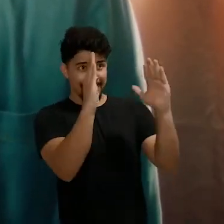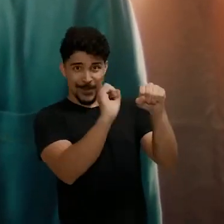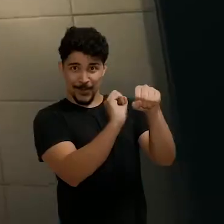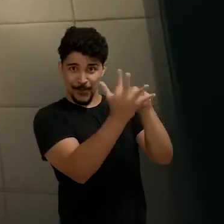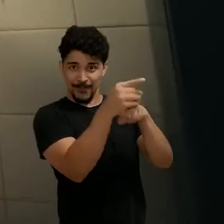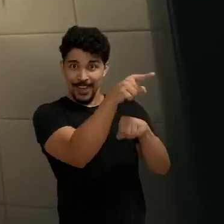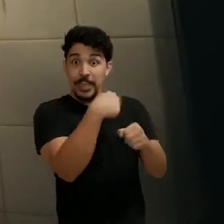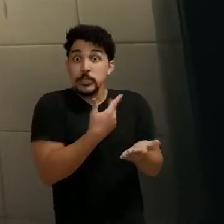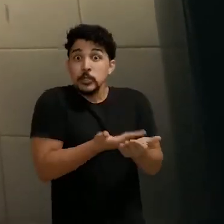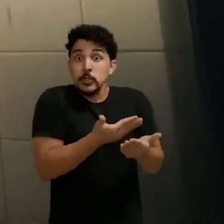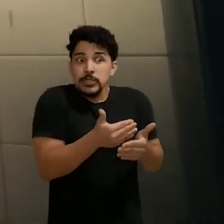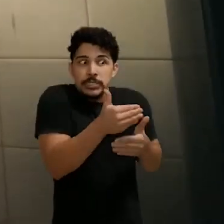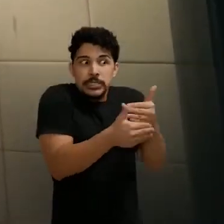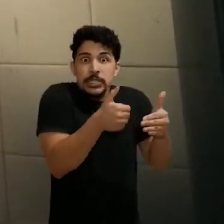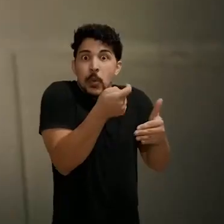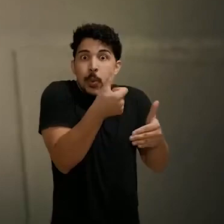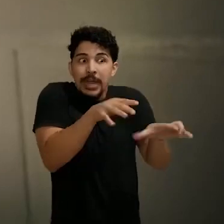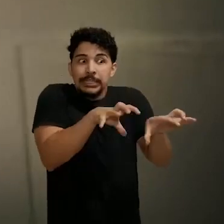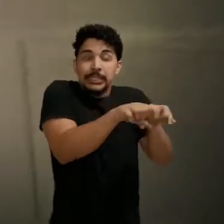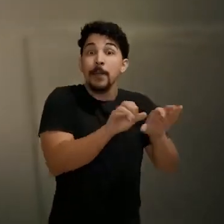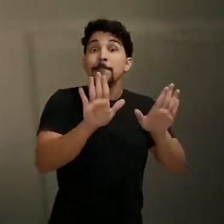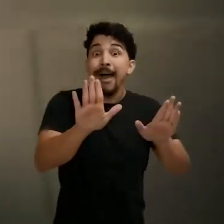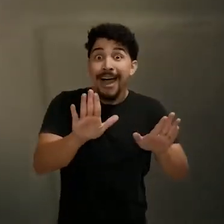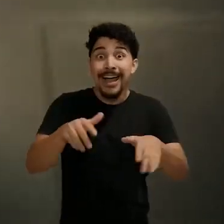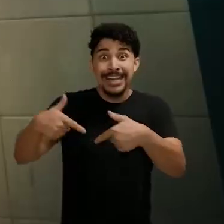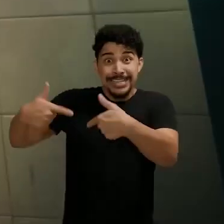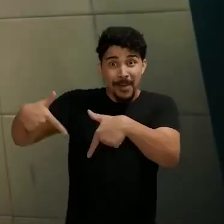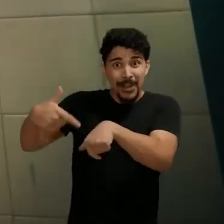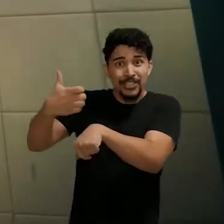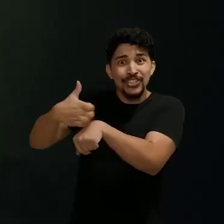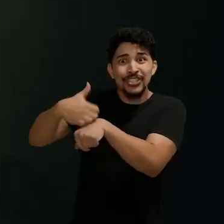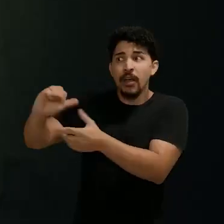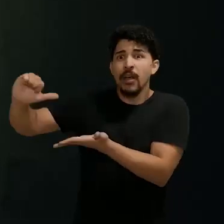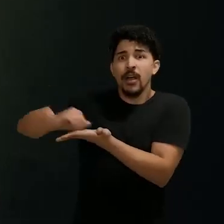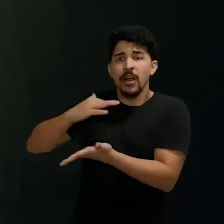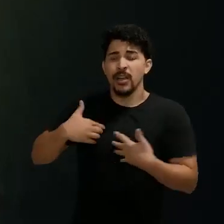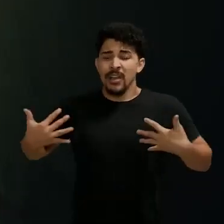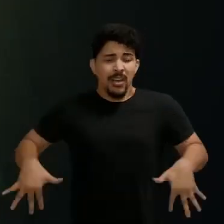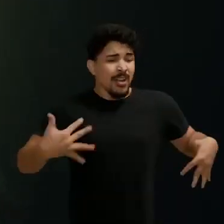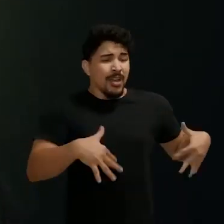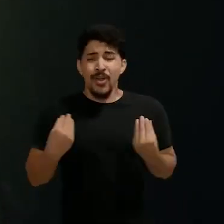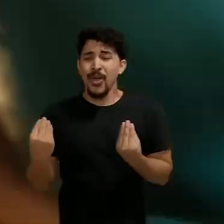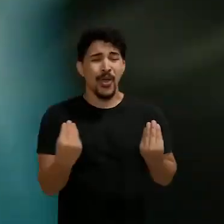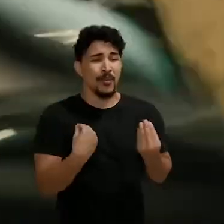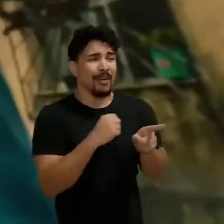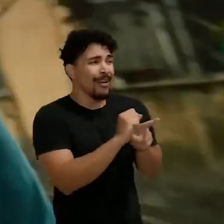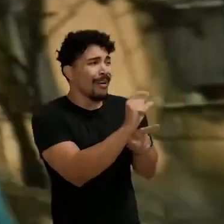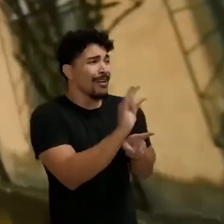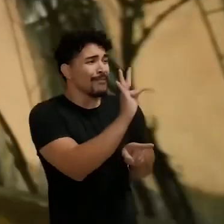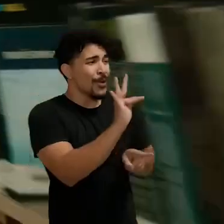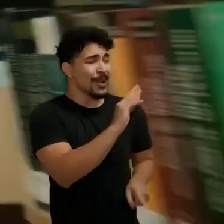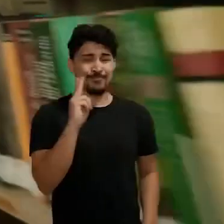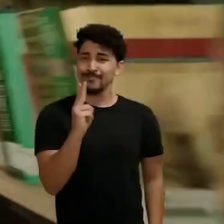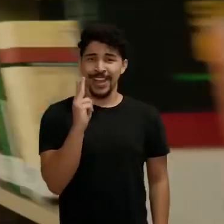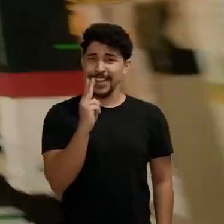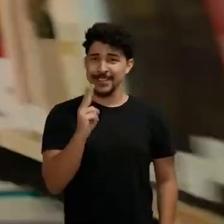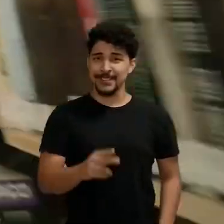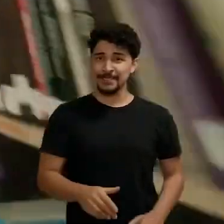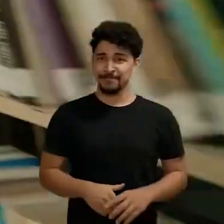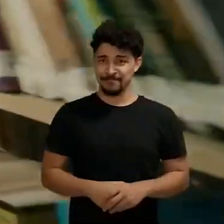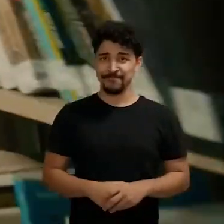história. Quando veio a pandemia, eu já estava no finalzinho da faculdade. Eu acabei perdendo o estágio, que era a minha forma